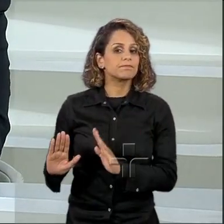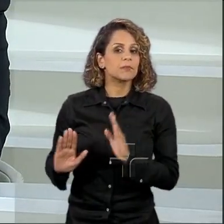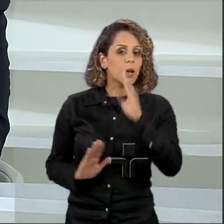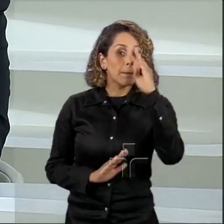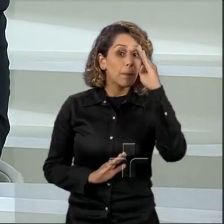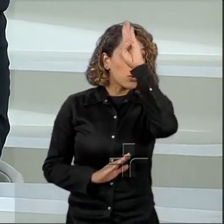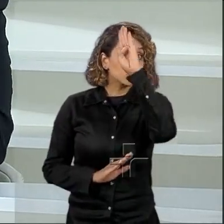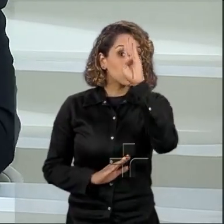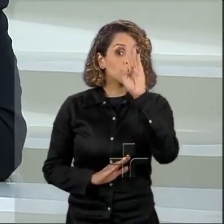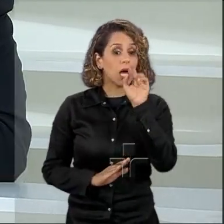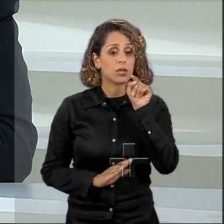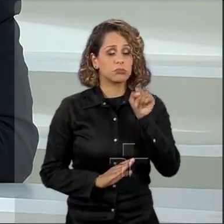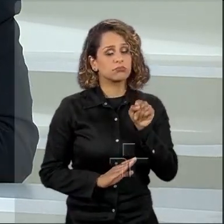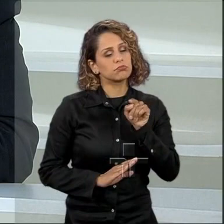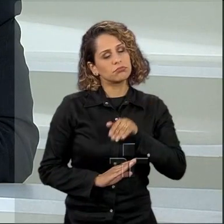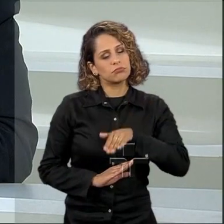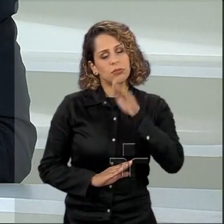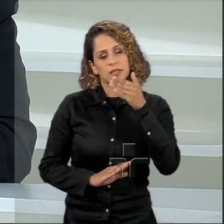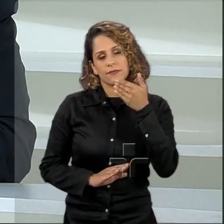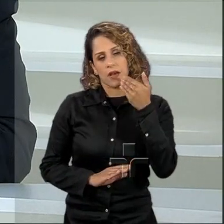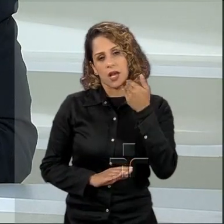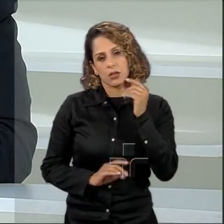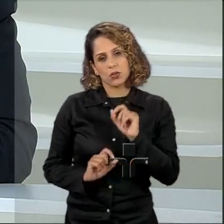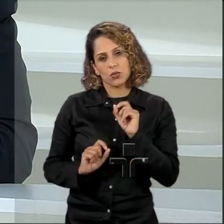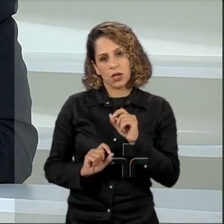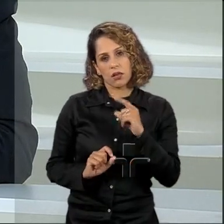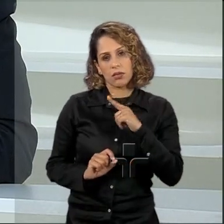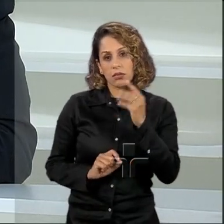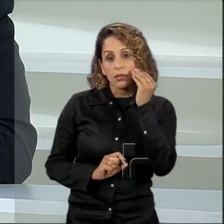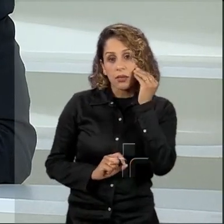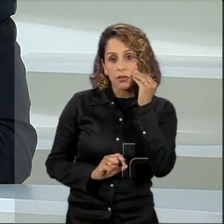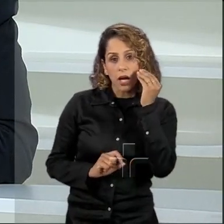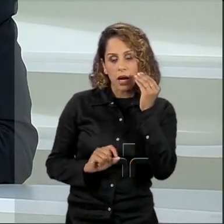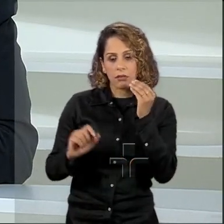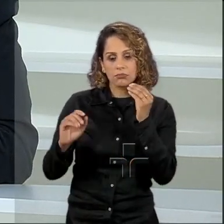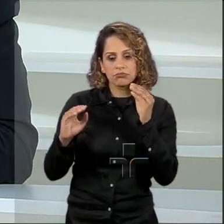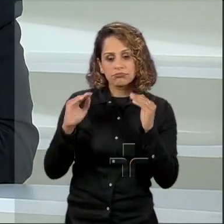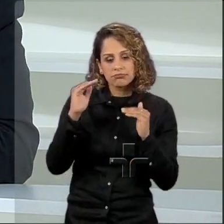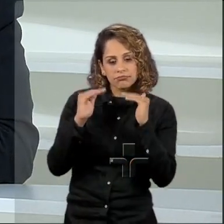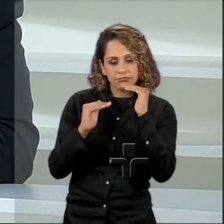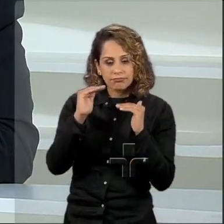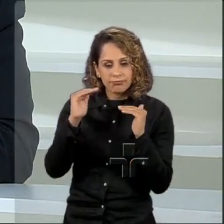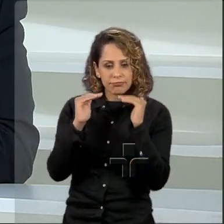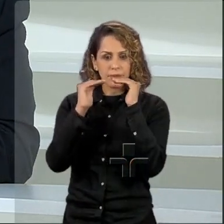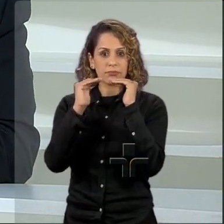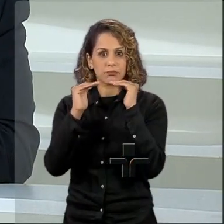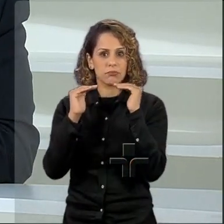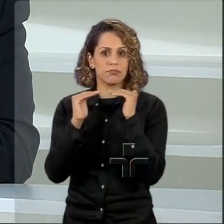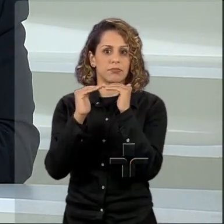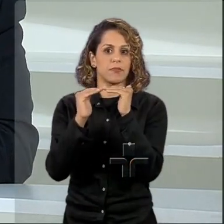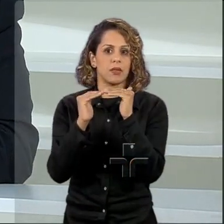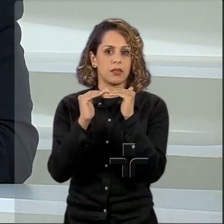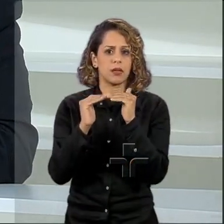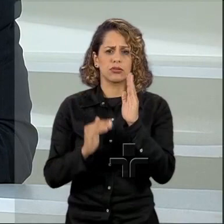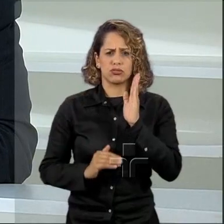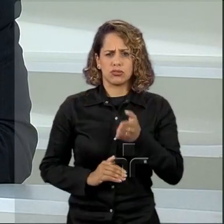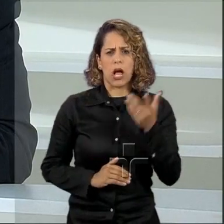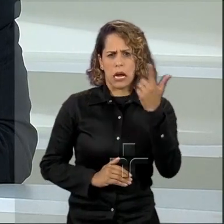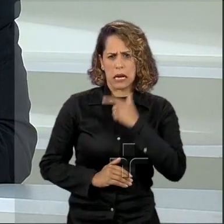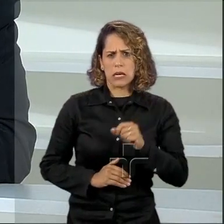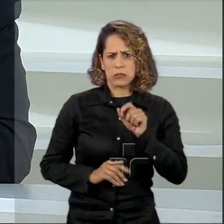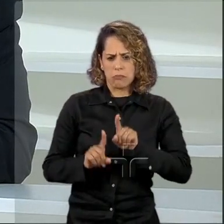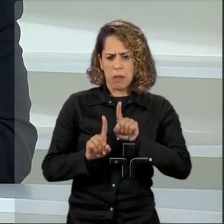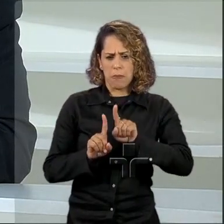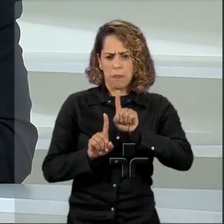mais fácil, é jogar para empatar, não tomar gol. Está ganhando, se não tomar gol, ele está